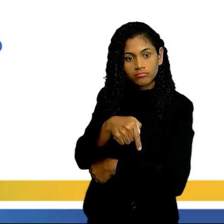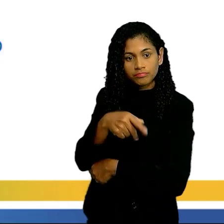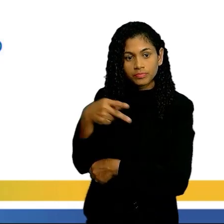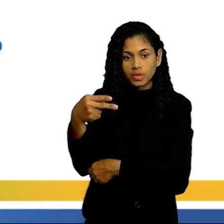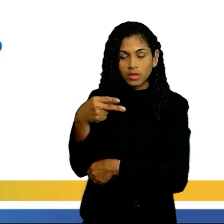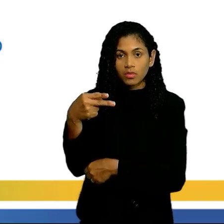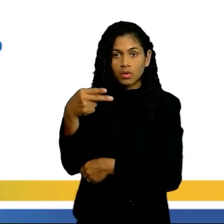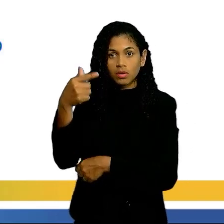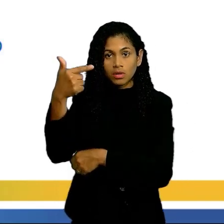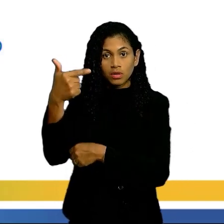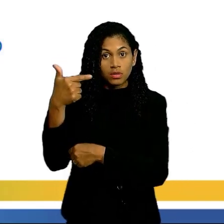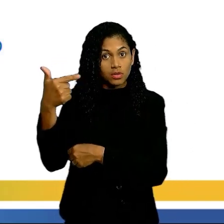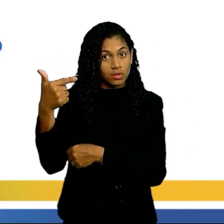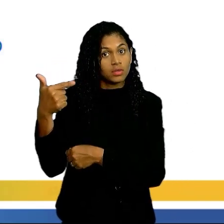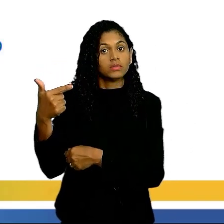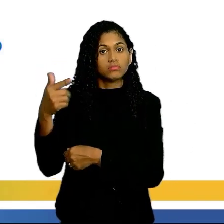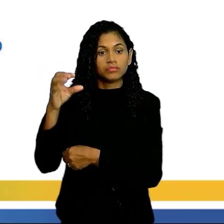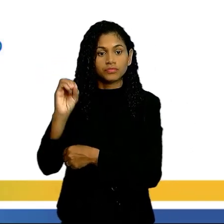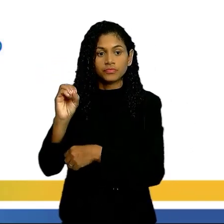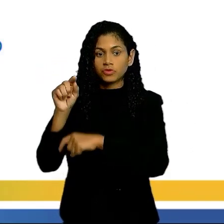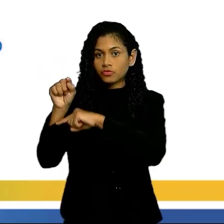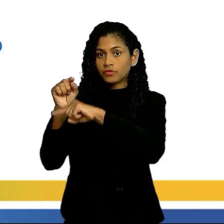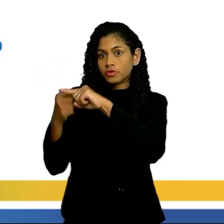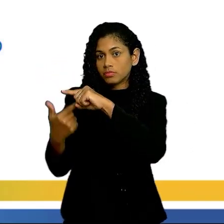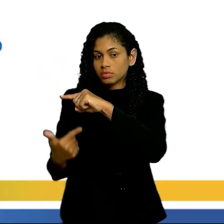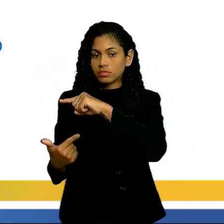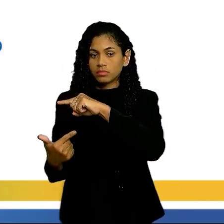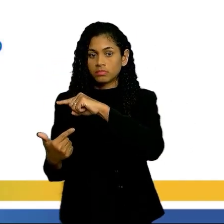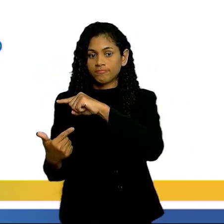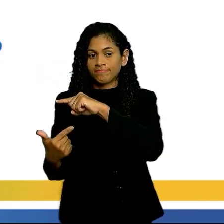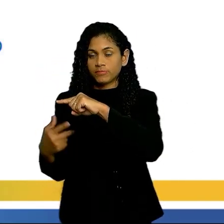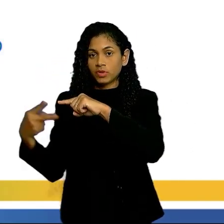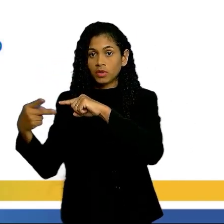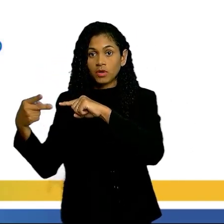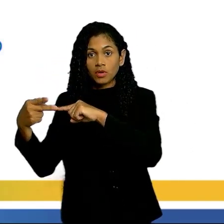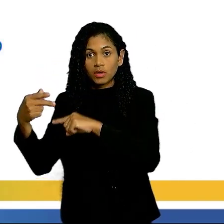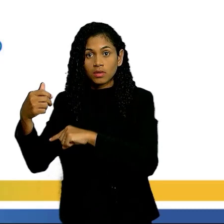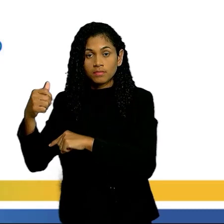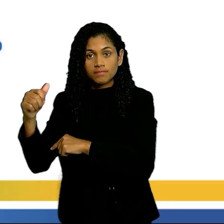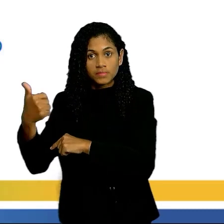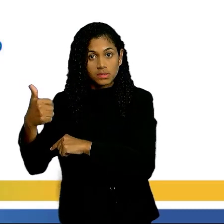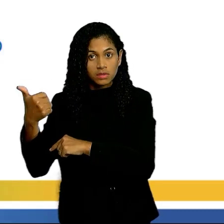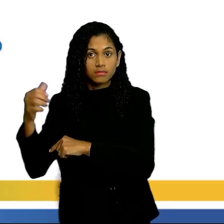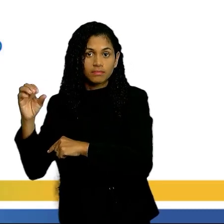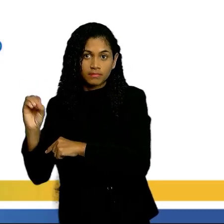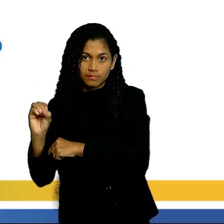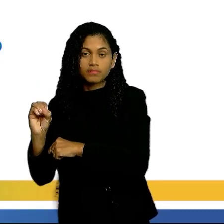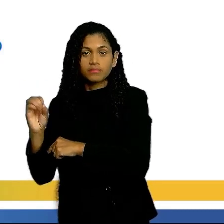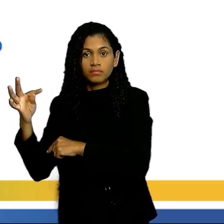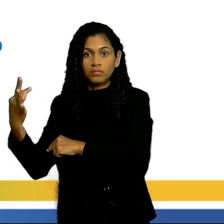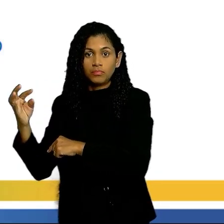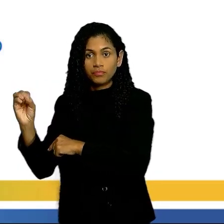a 220 dividido para 2, que é igual a 110 toneladas.